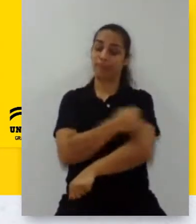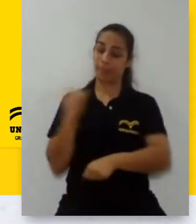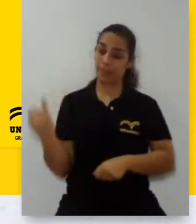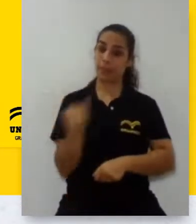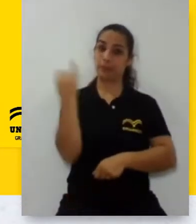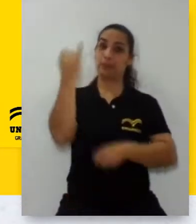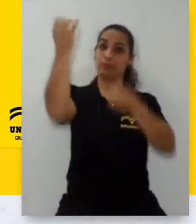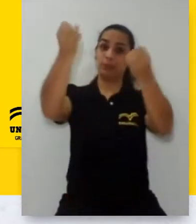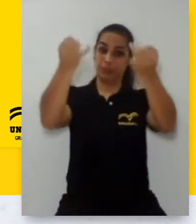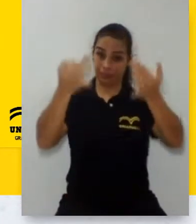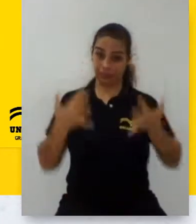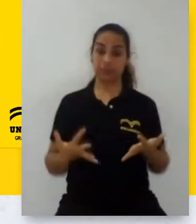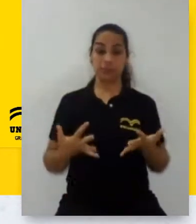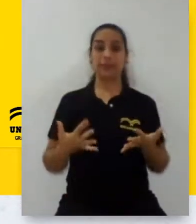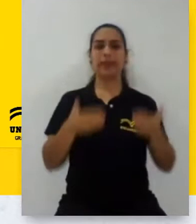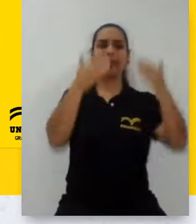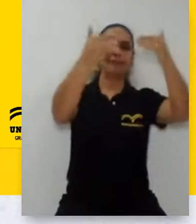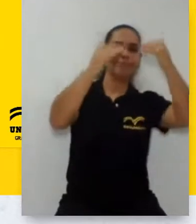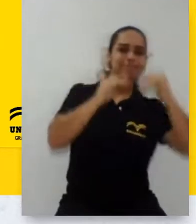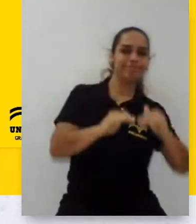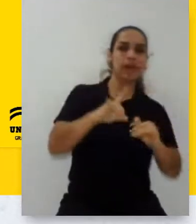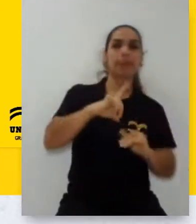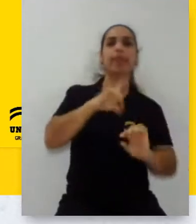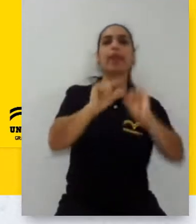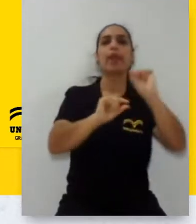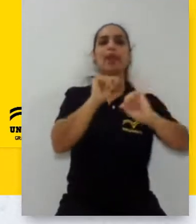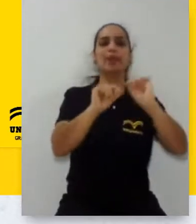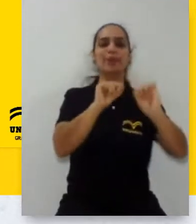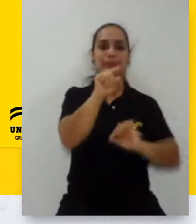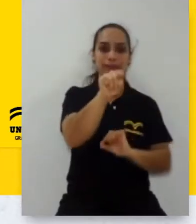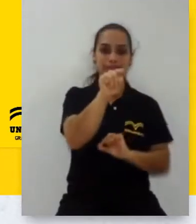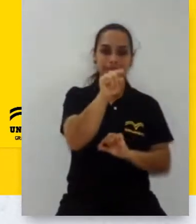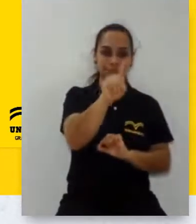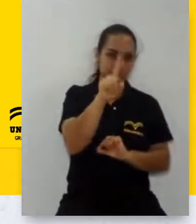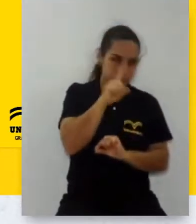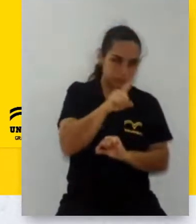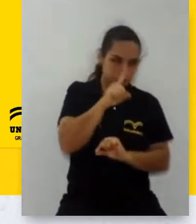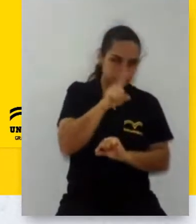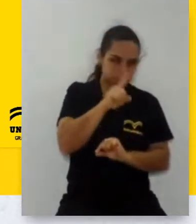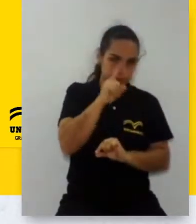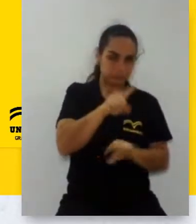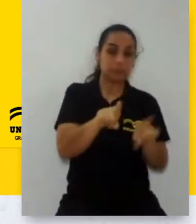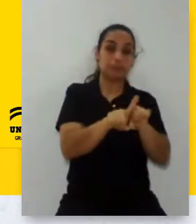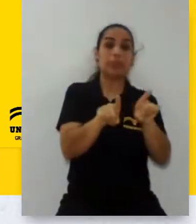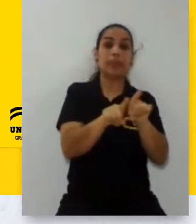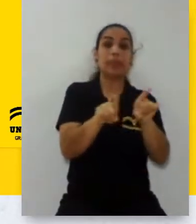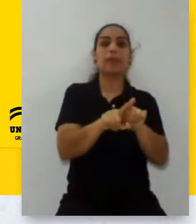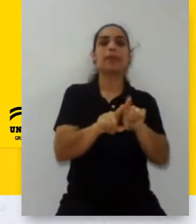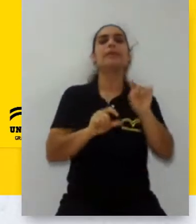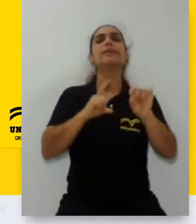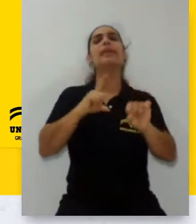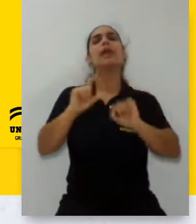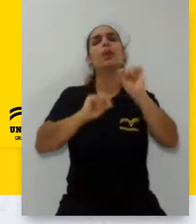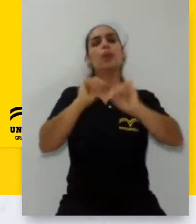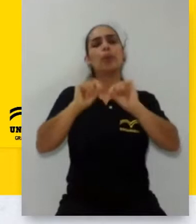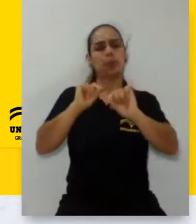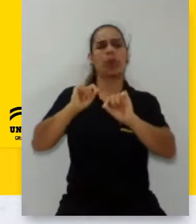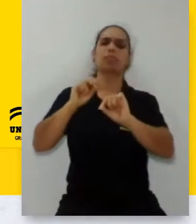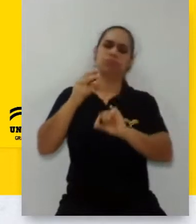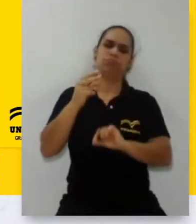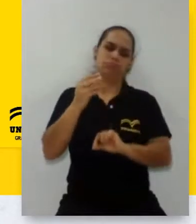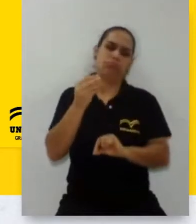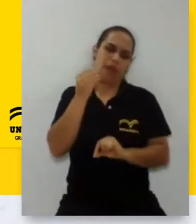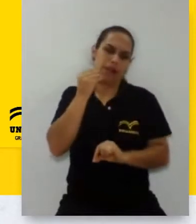risco? Tem a parte hereditária da genética, né? Mas nós temos a questão do estresse. E o estresse é uma questão muito ligada à